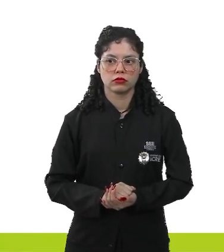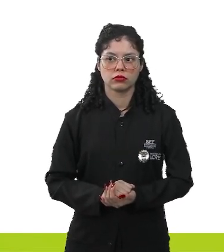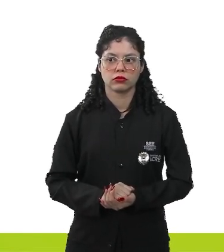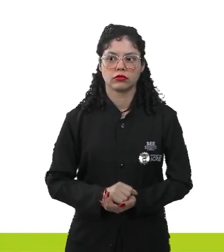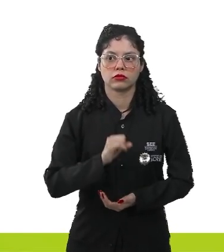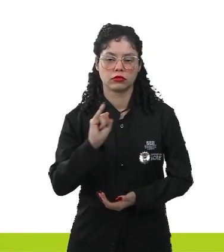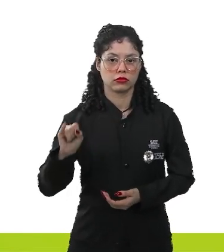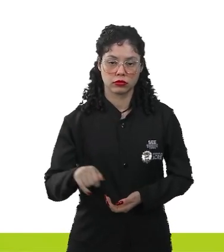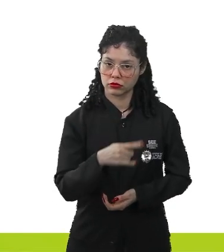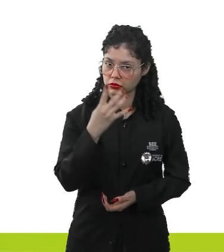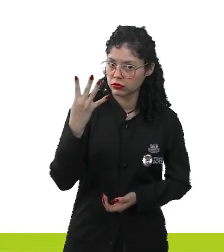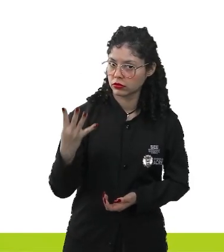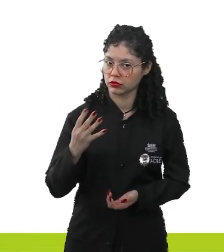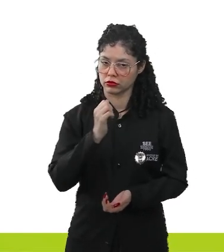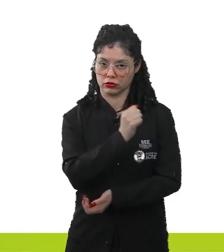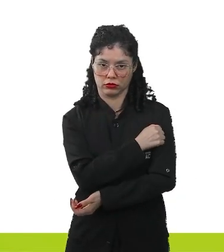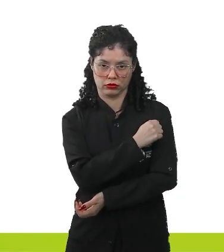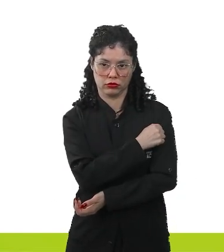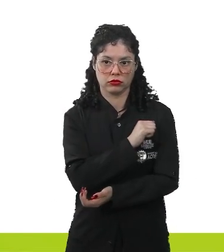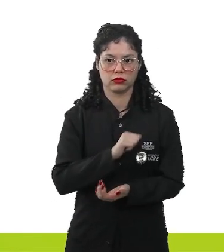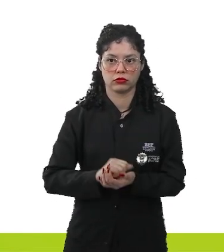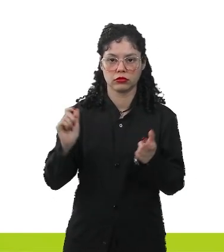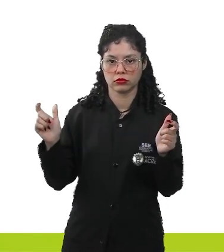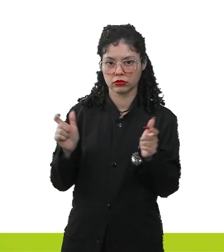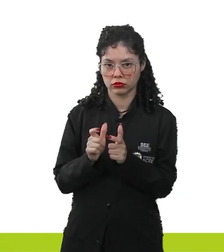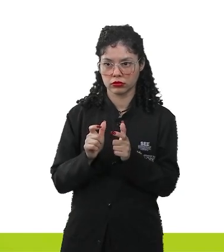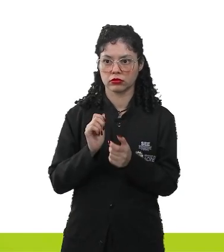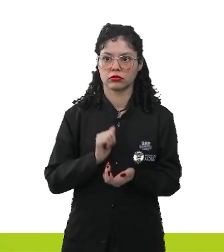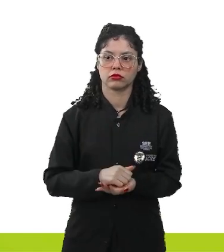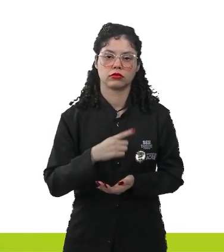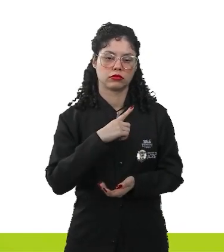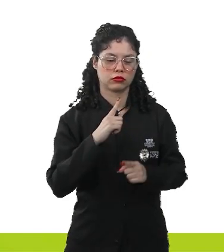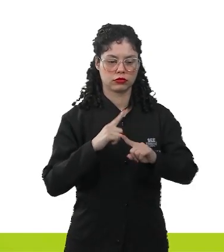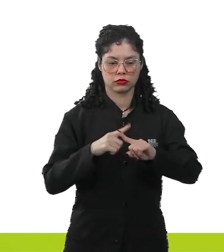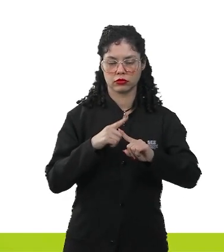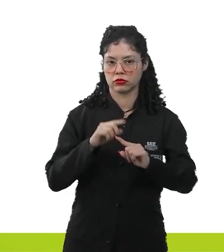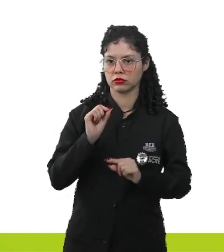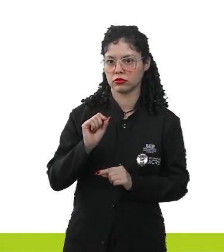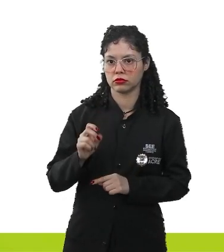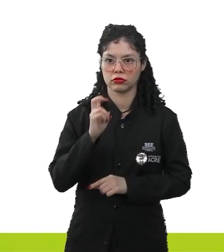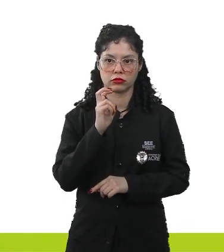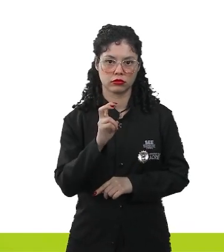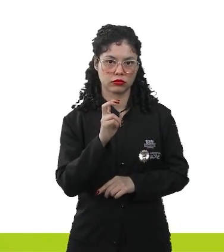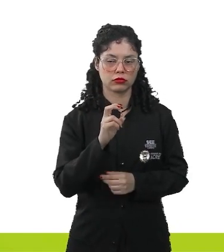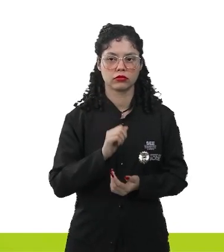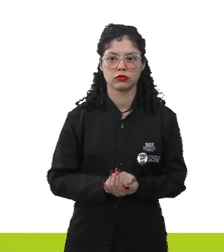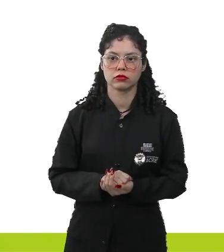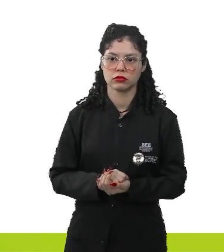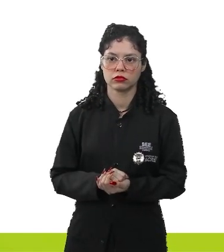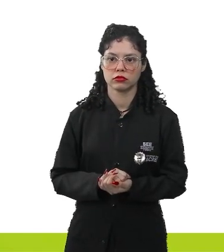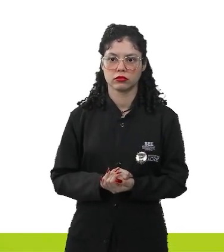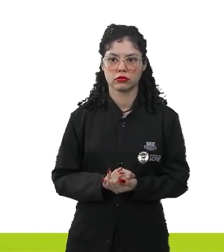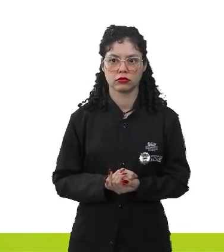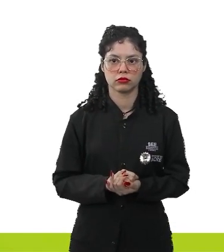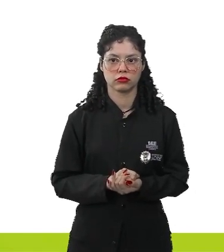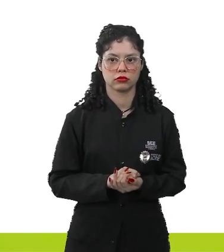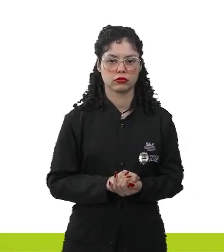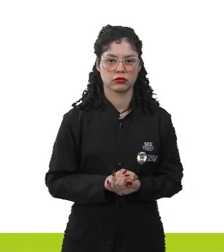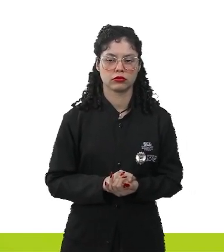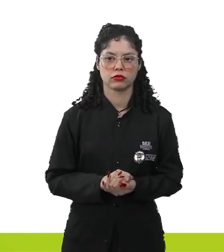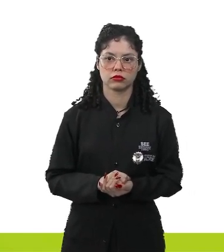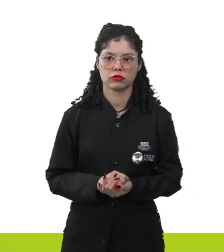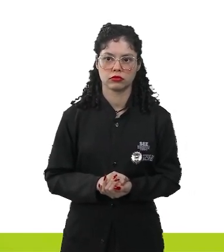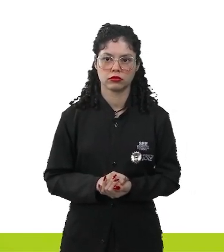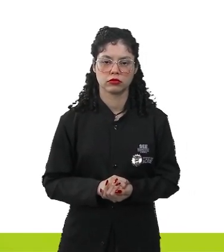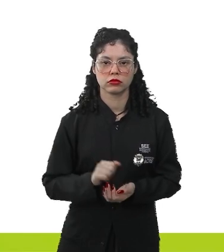Se a quantidade de alunos diminuiu, eu tenho que multiplicar essas 5 folhas pela